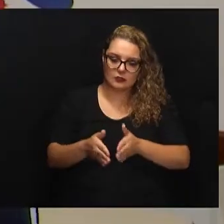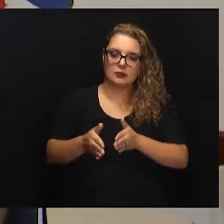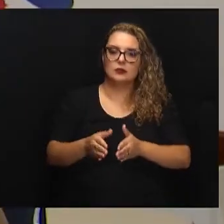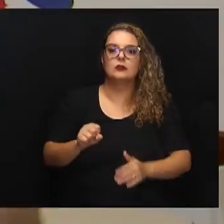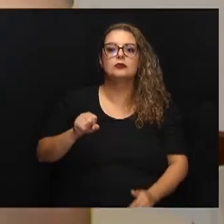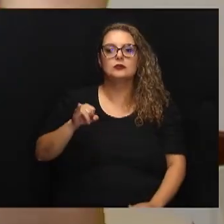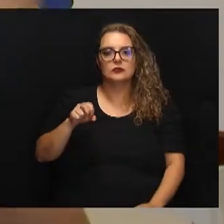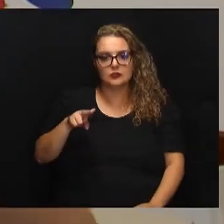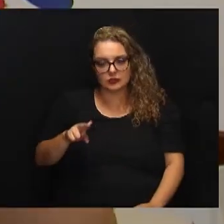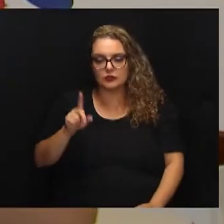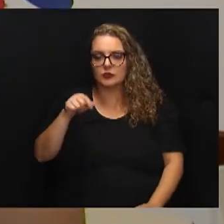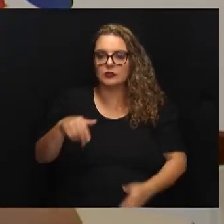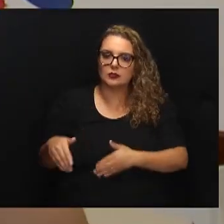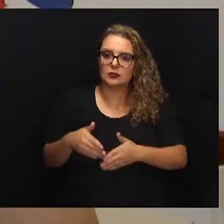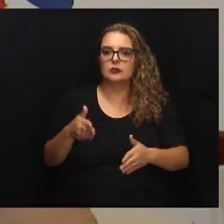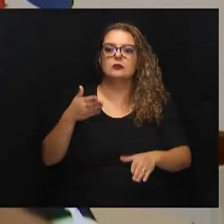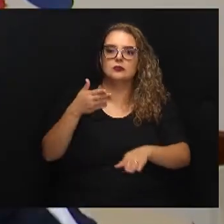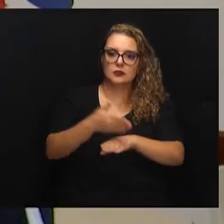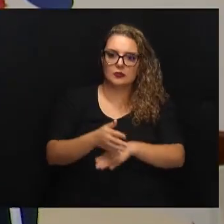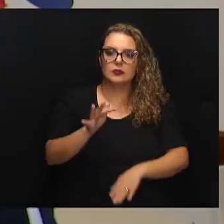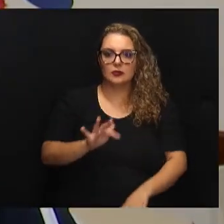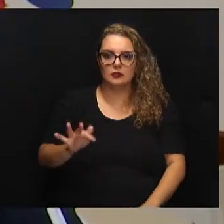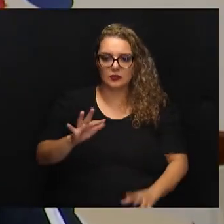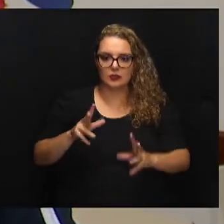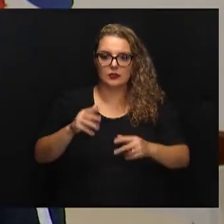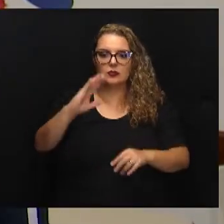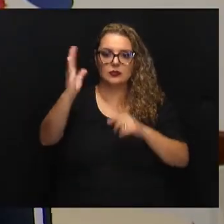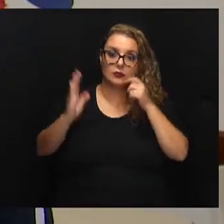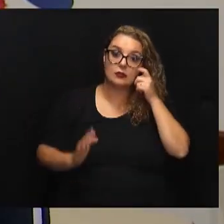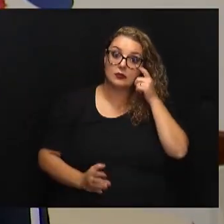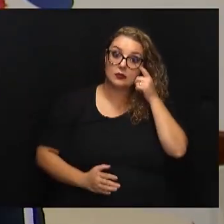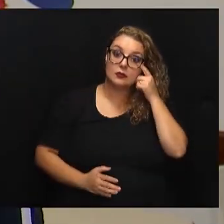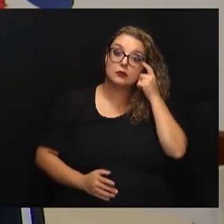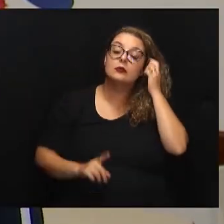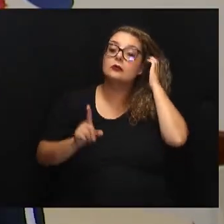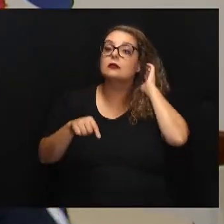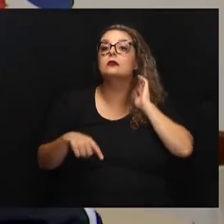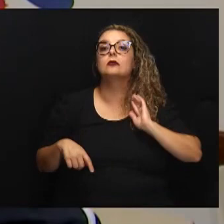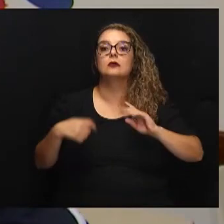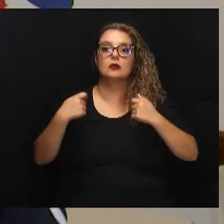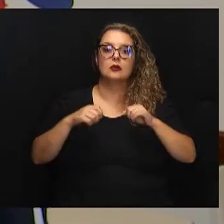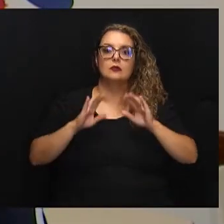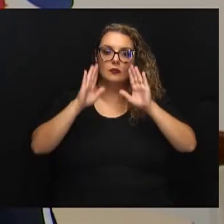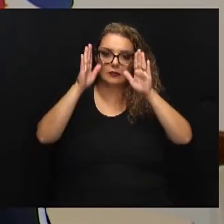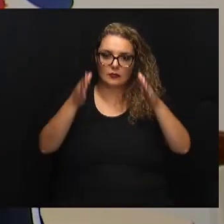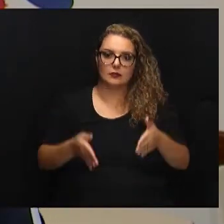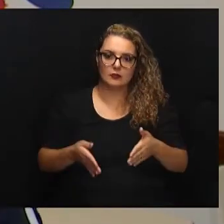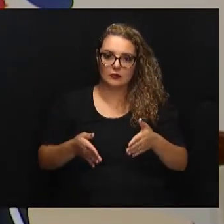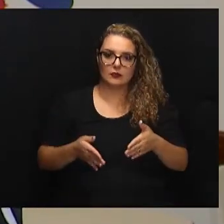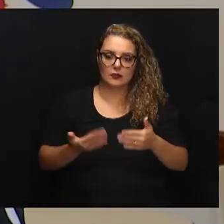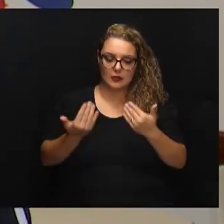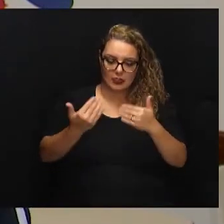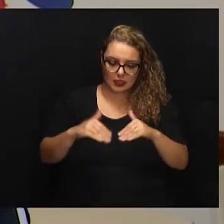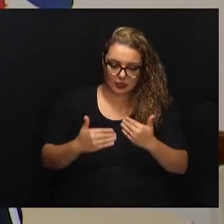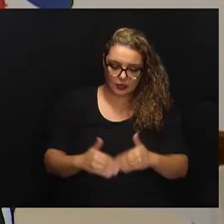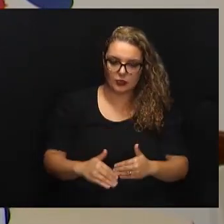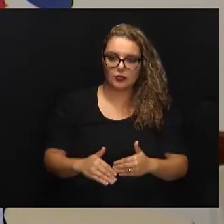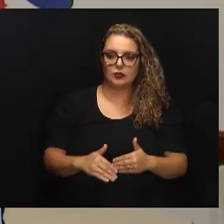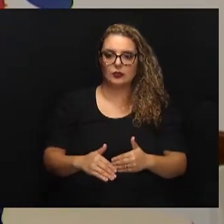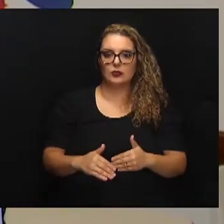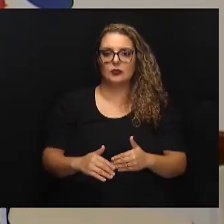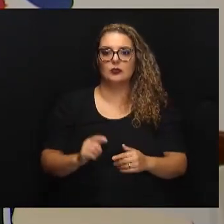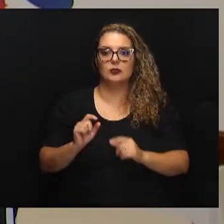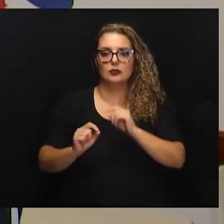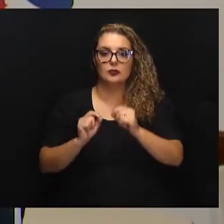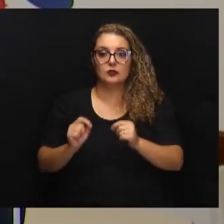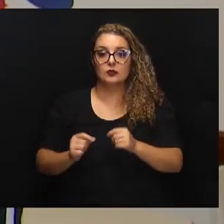é o caminho para o ingresso em universidades no Brasil todo. Então, é preciso ter esse foco na prova e no que essa